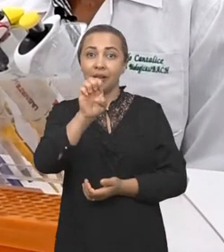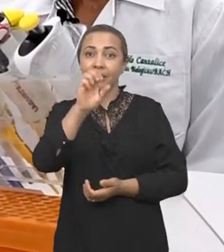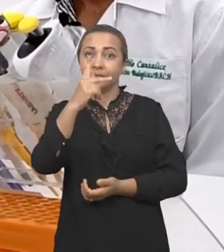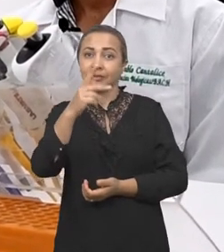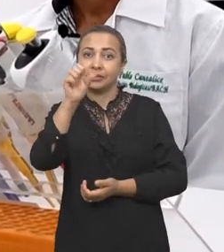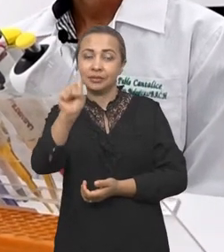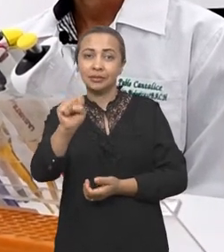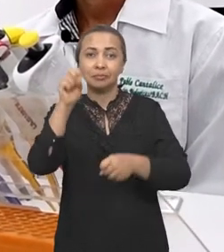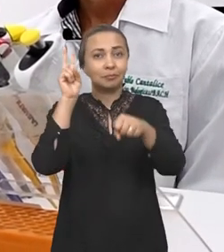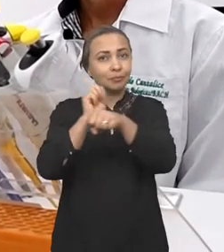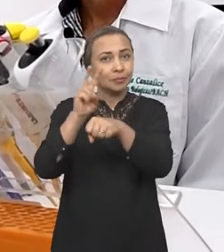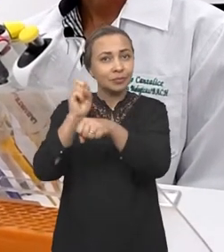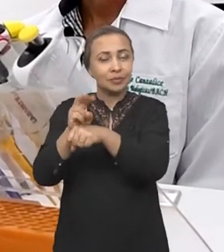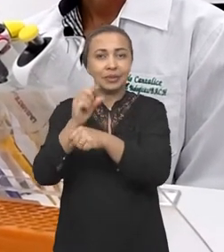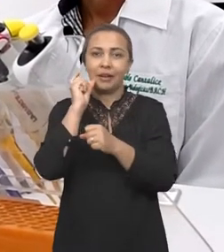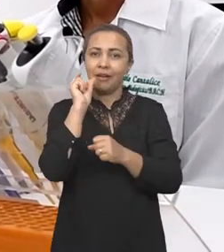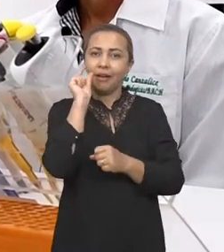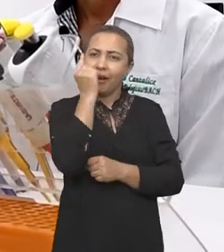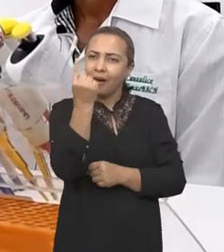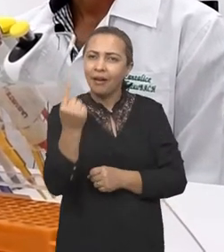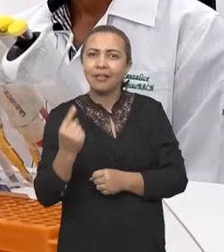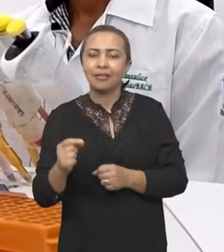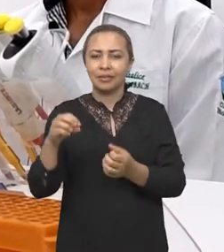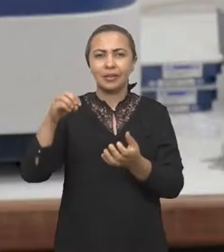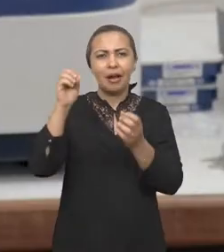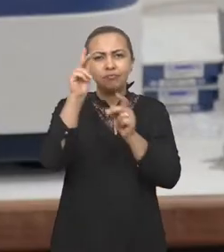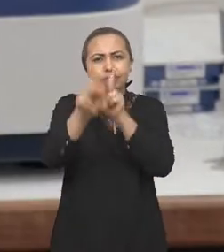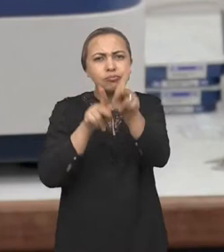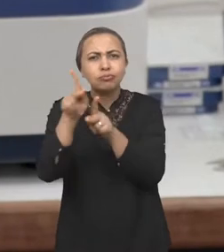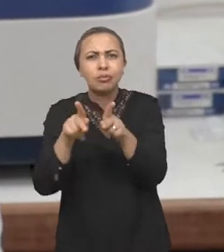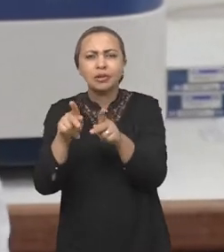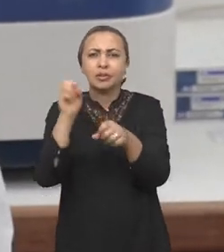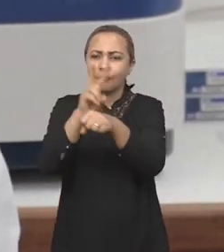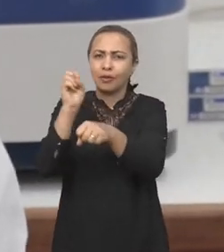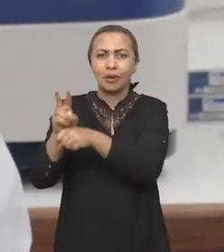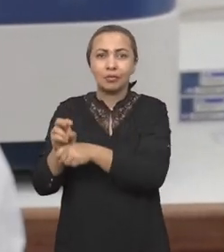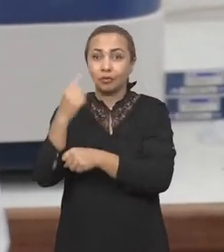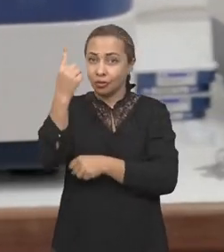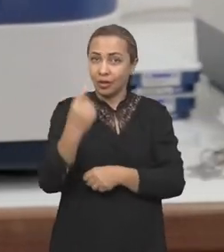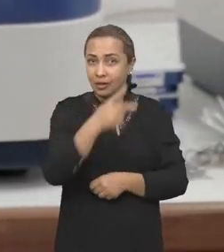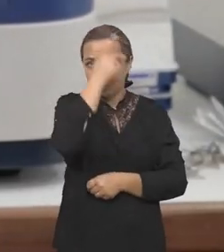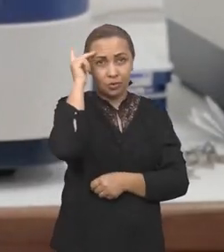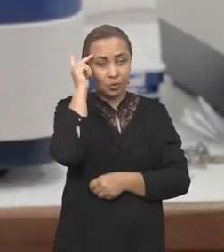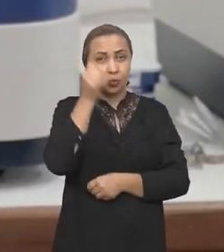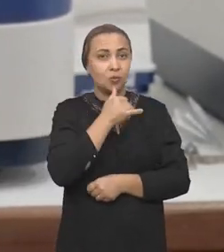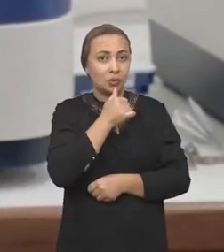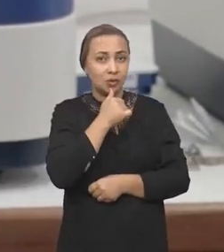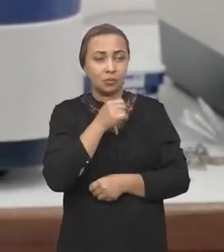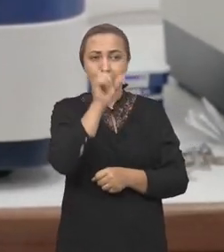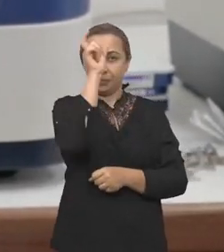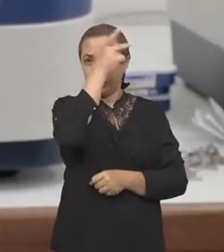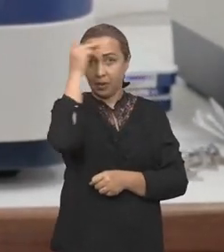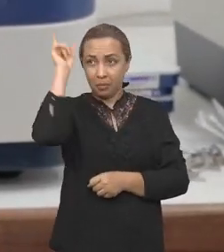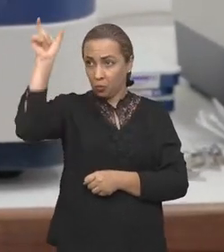são cada população viral obtida a partir de cada amostra de cada paciente. Por exemplo,